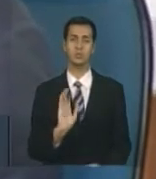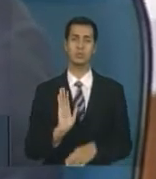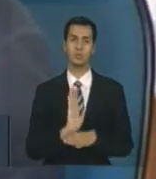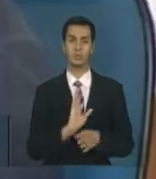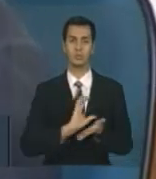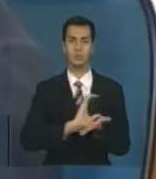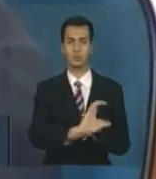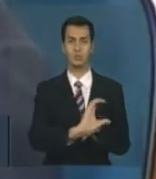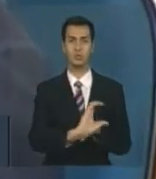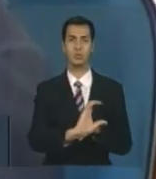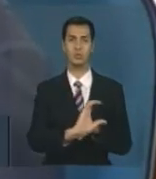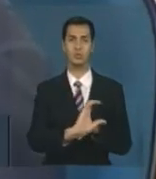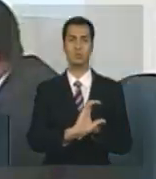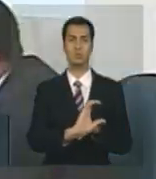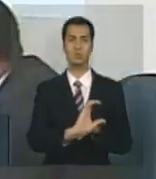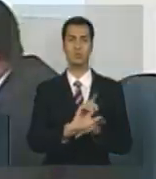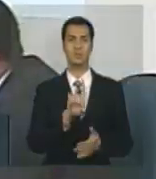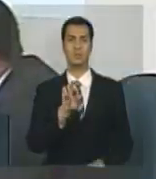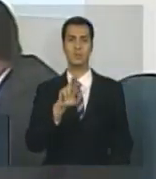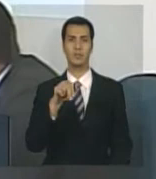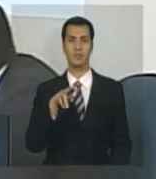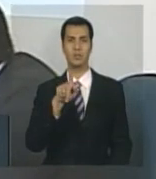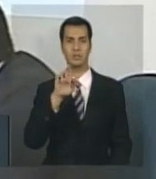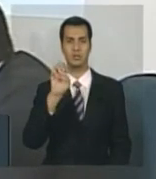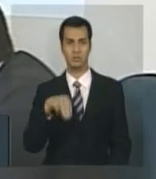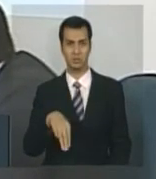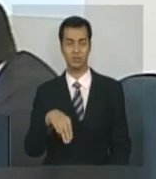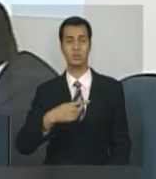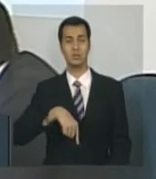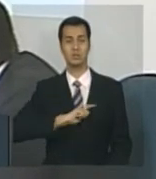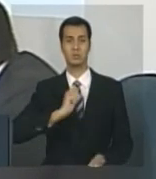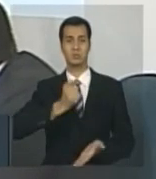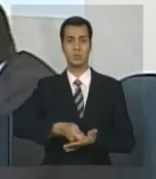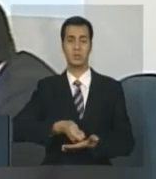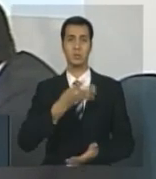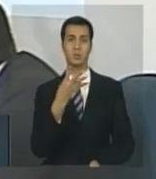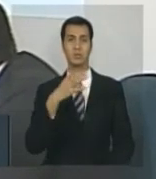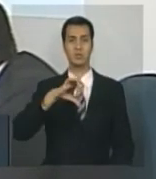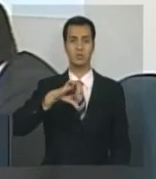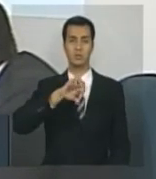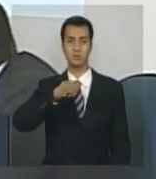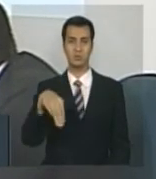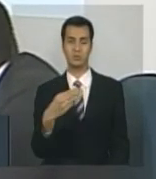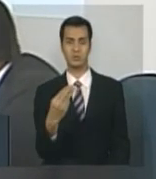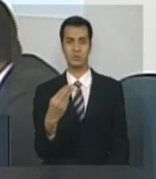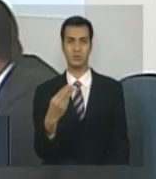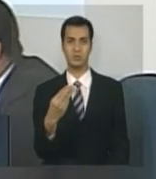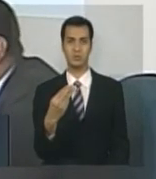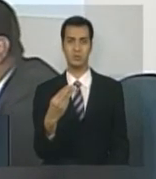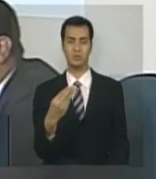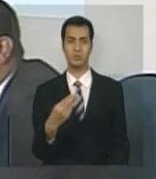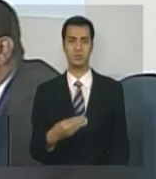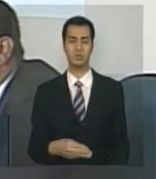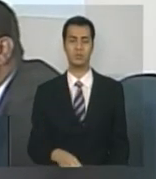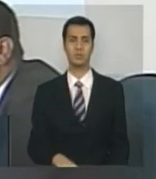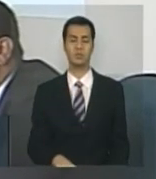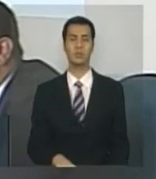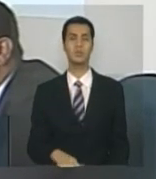obras de macrodrenagem, pagamos quase assim, 49 milhões, pagamentos de RAP